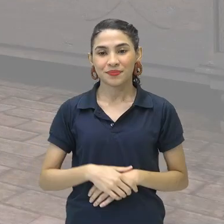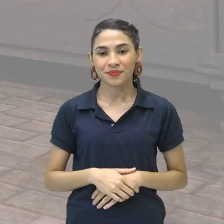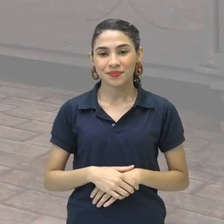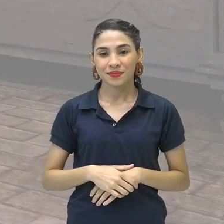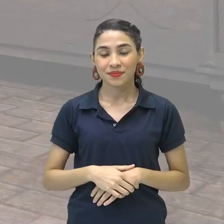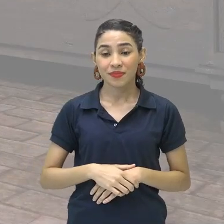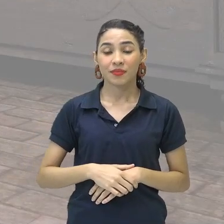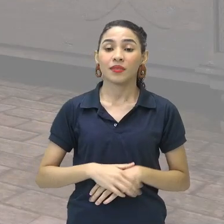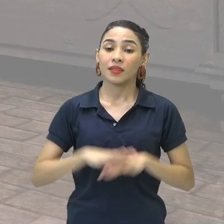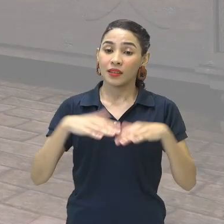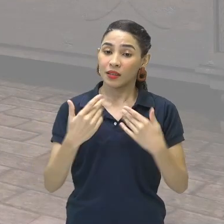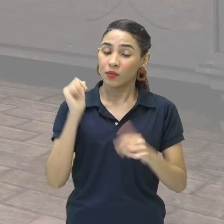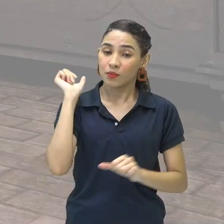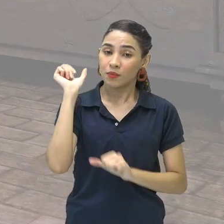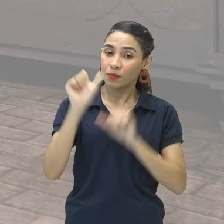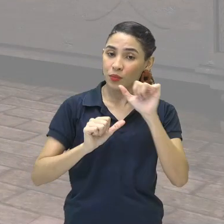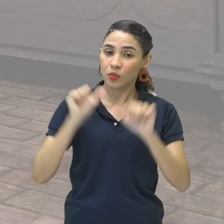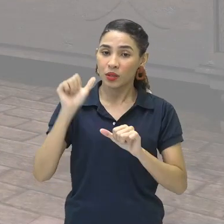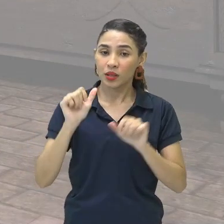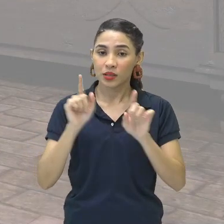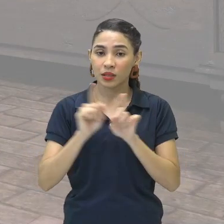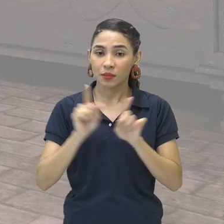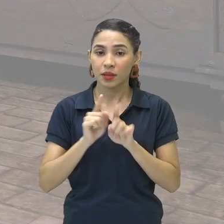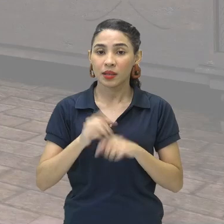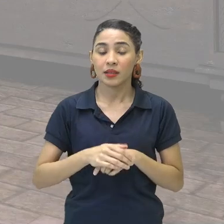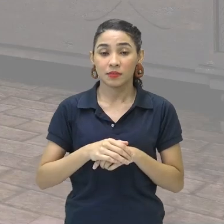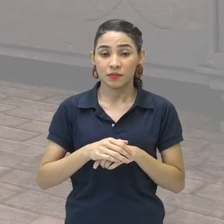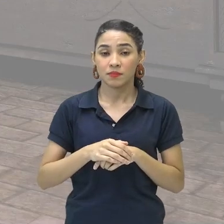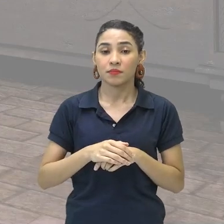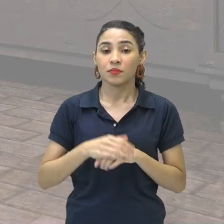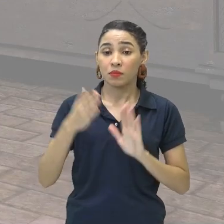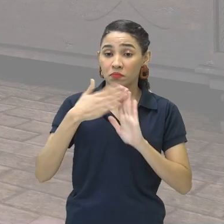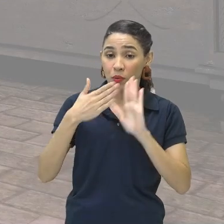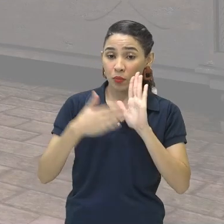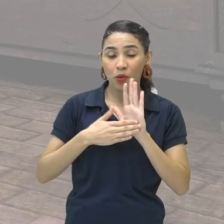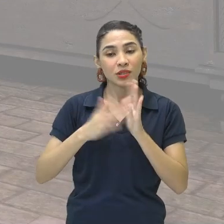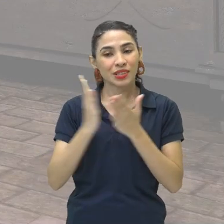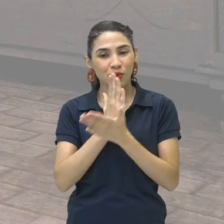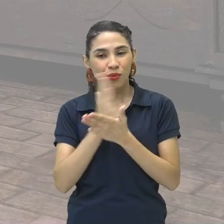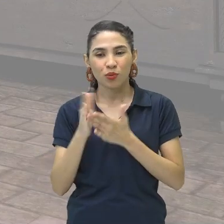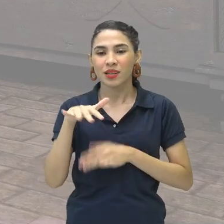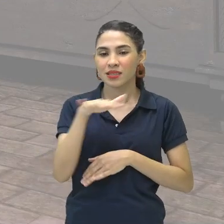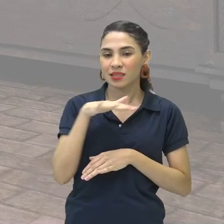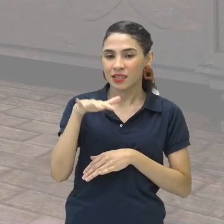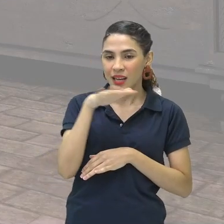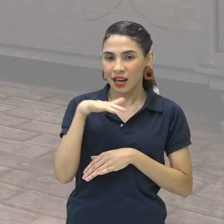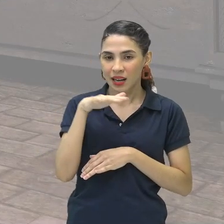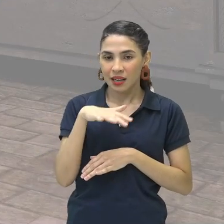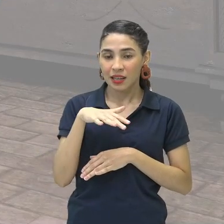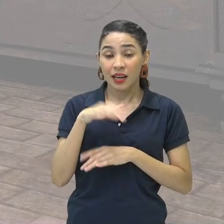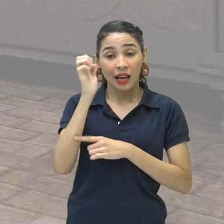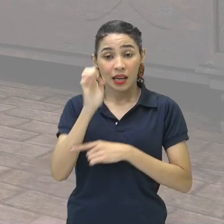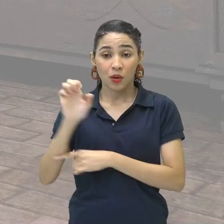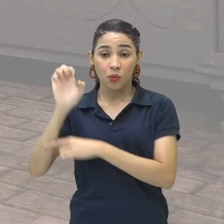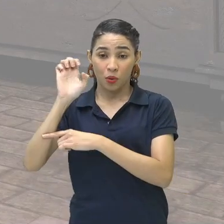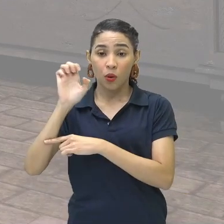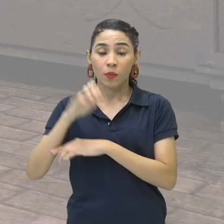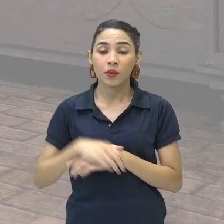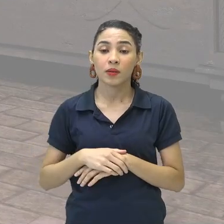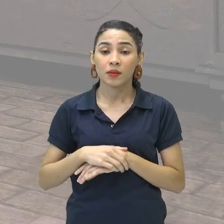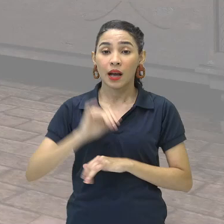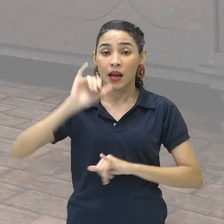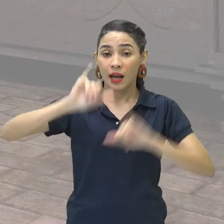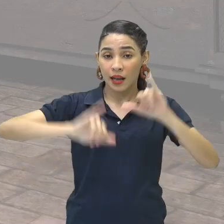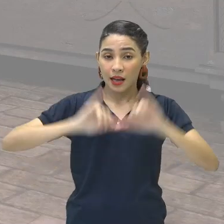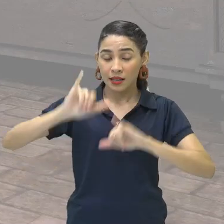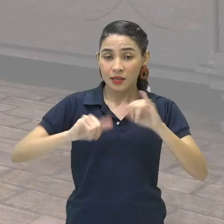a implementação da Inquisição em algumas regiões da Europa, a